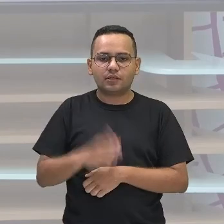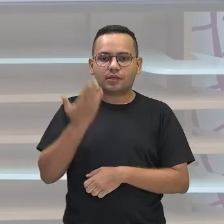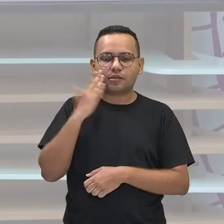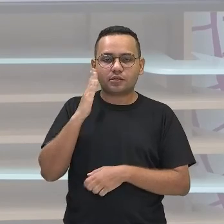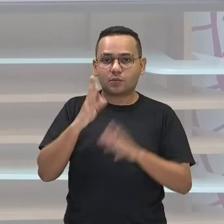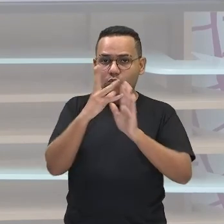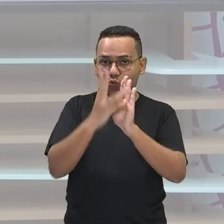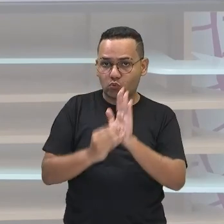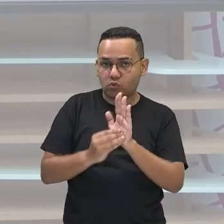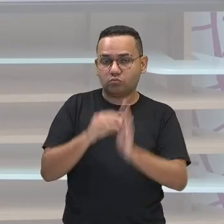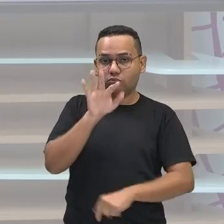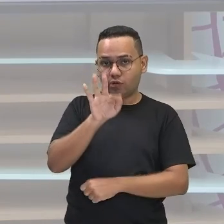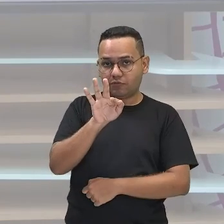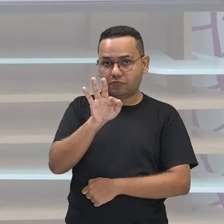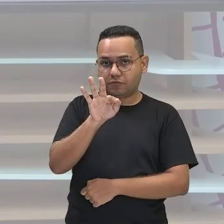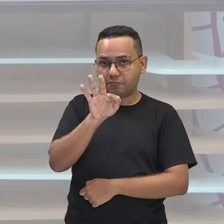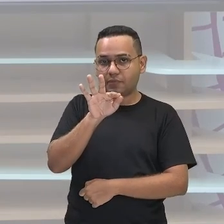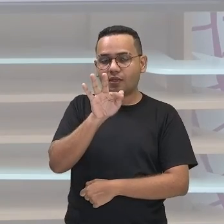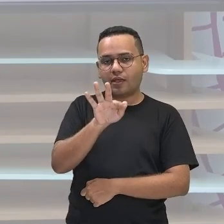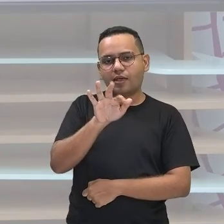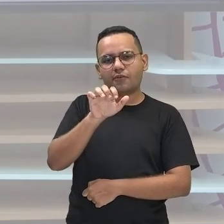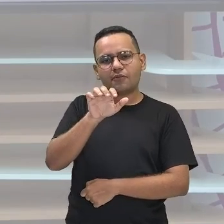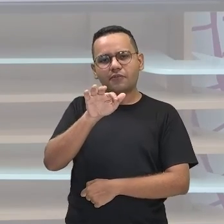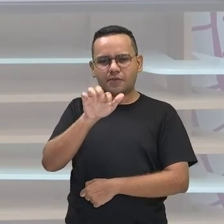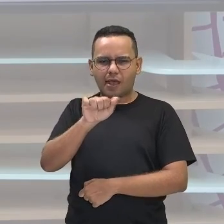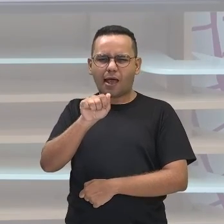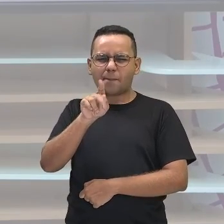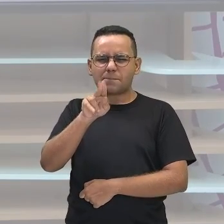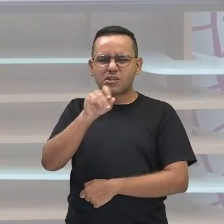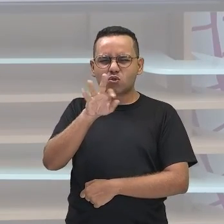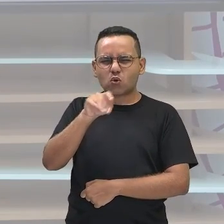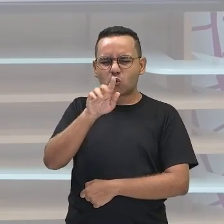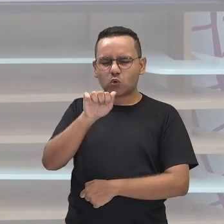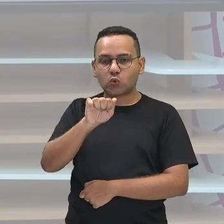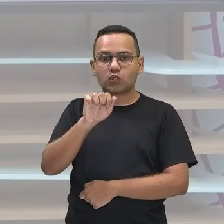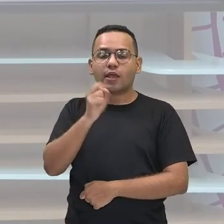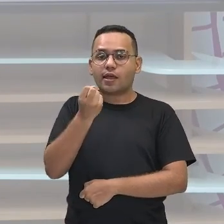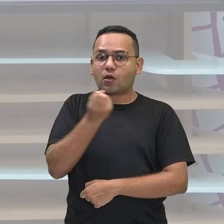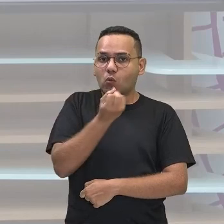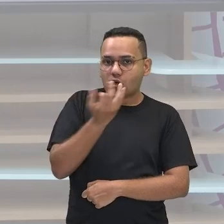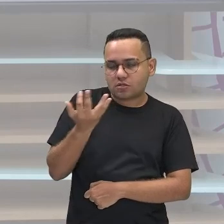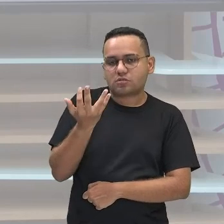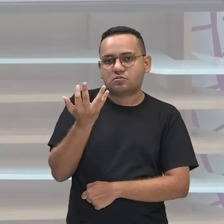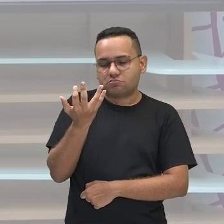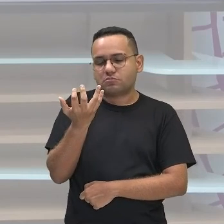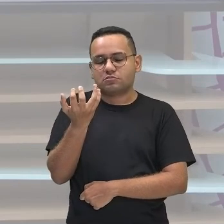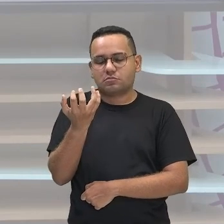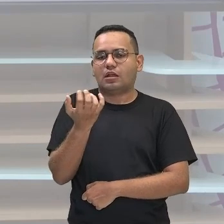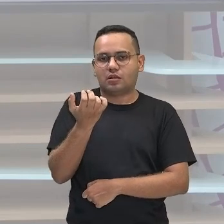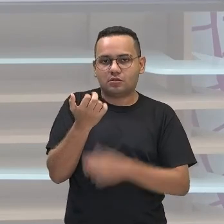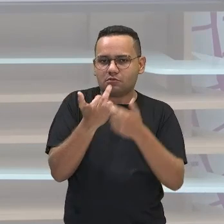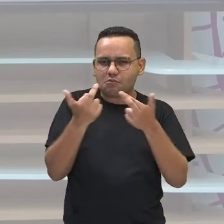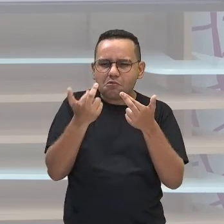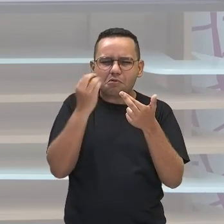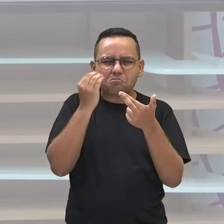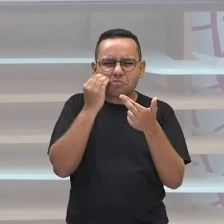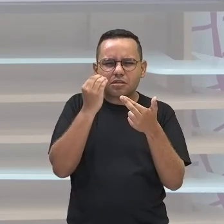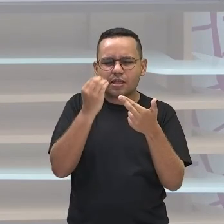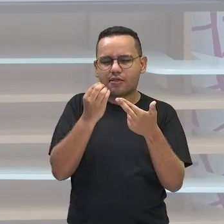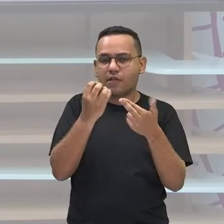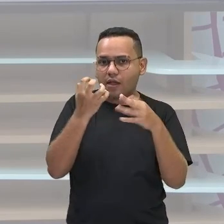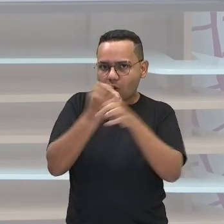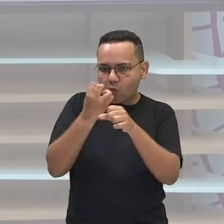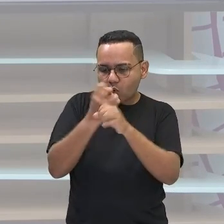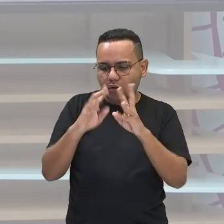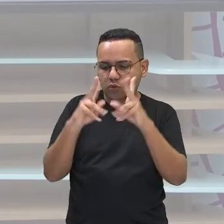é uma frequência absoluta. É aquela quantidade de vezes que você pegou. Calcula o total, porque desse total,